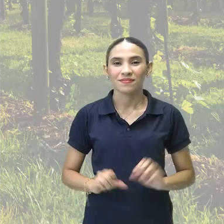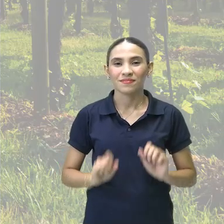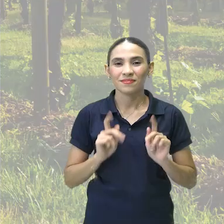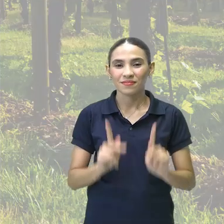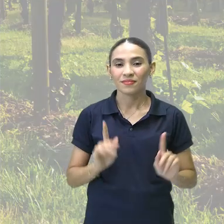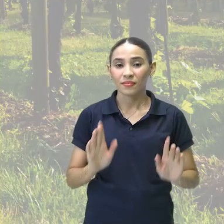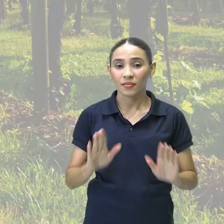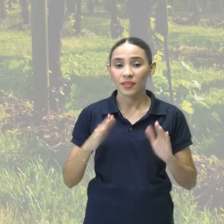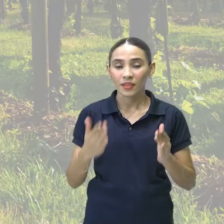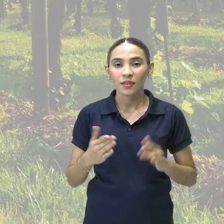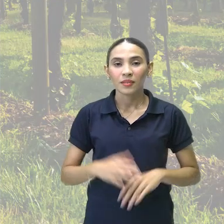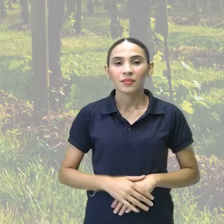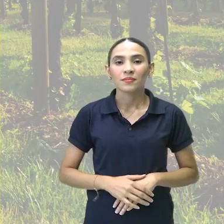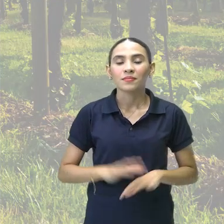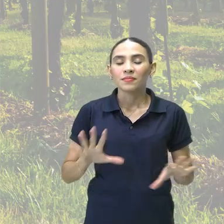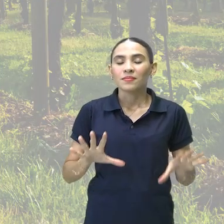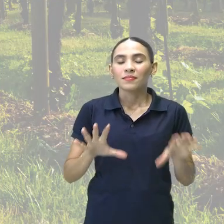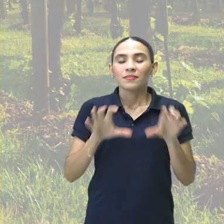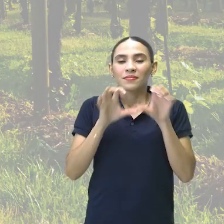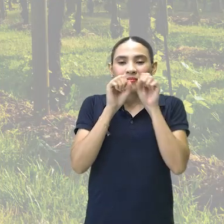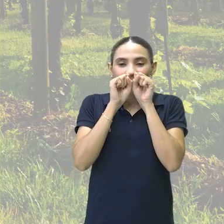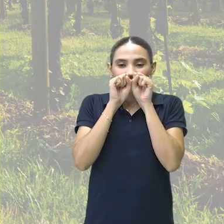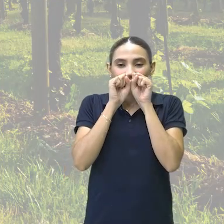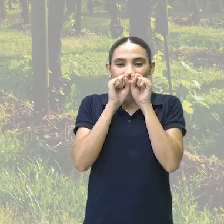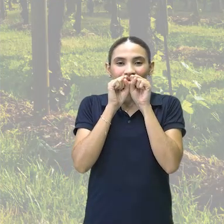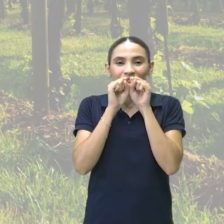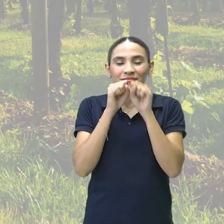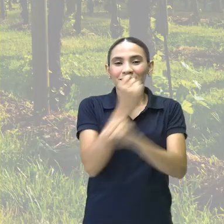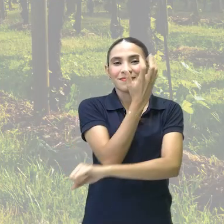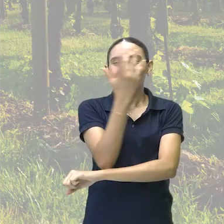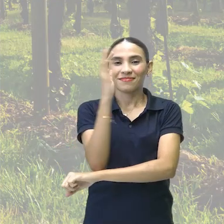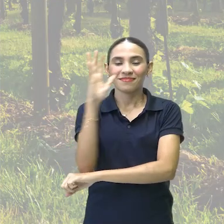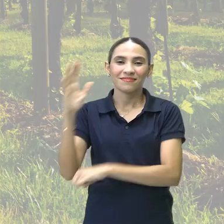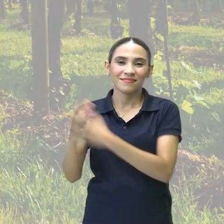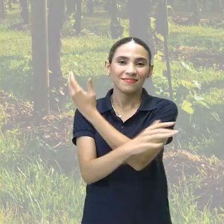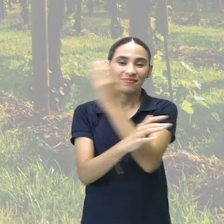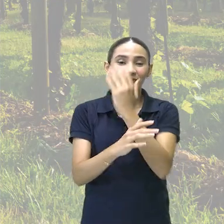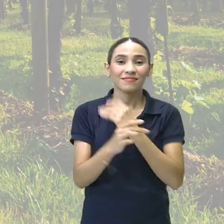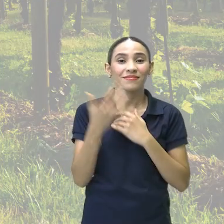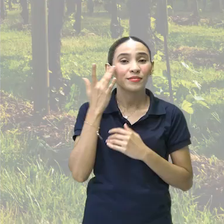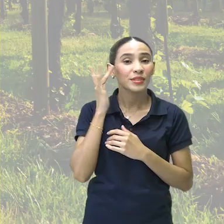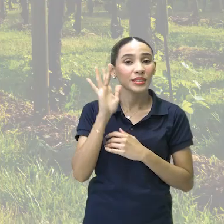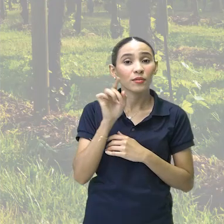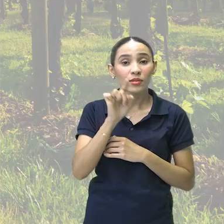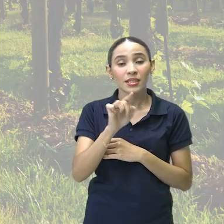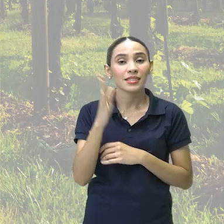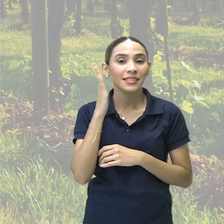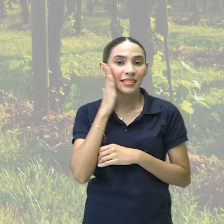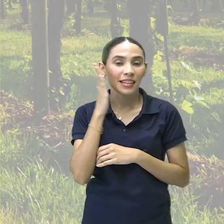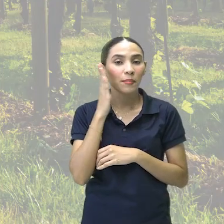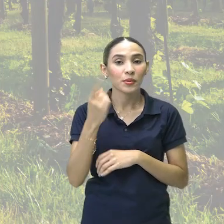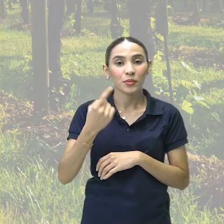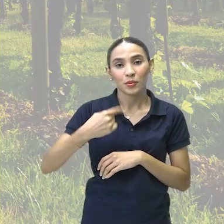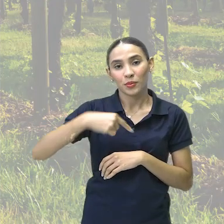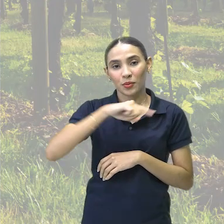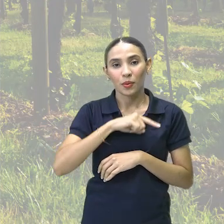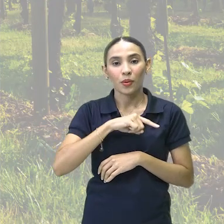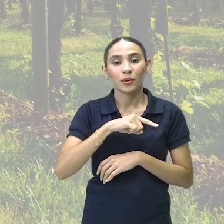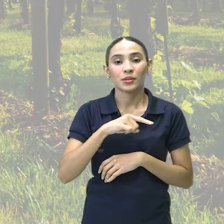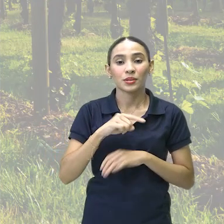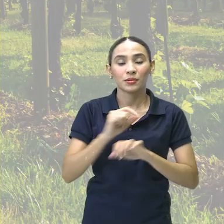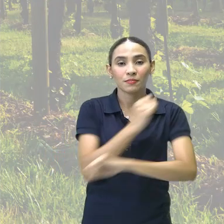Ok, gente, vamos respirar o ar puro aqui dessa vinha. Para quem não sabe, nós estamos aqui